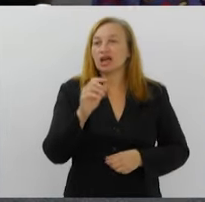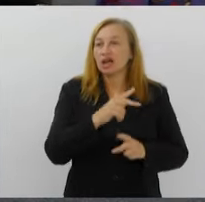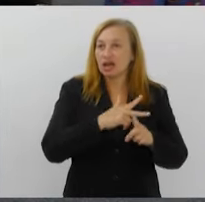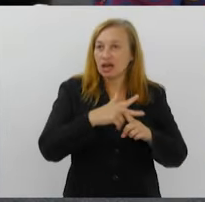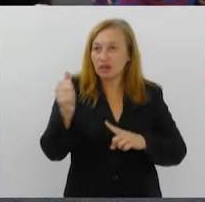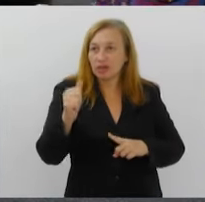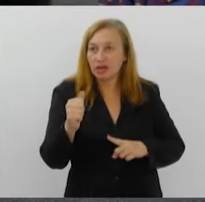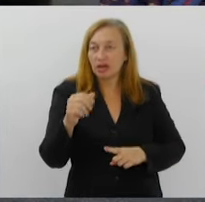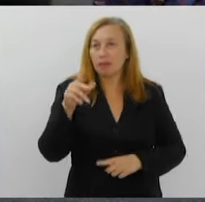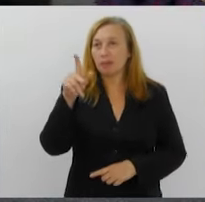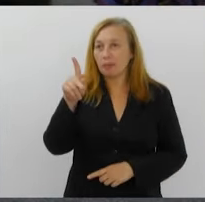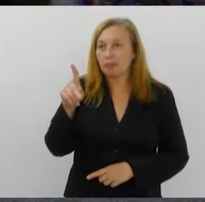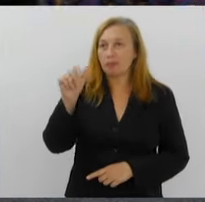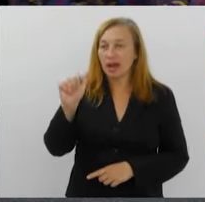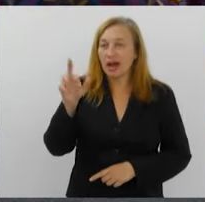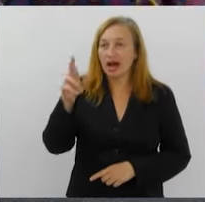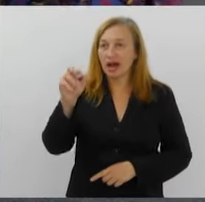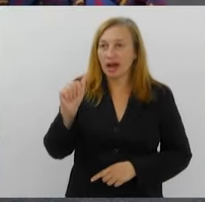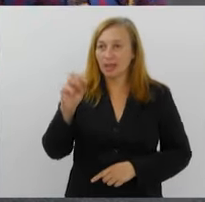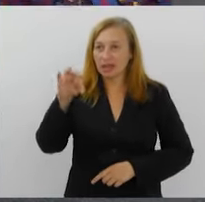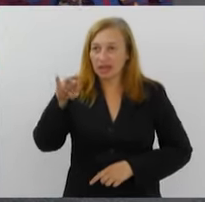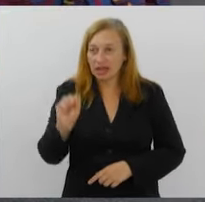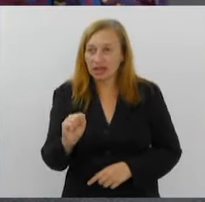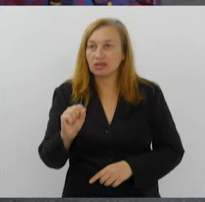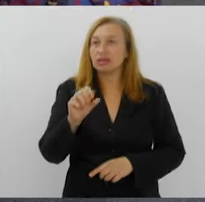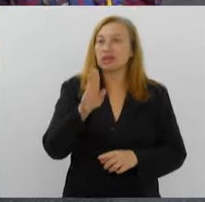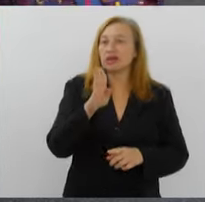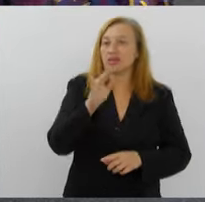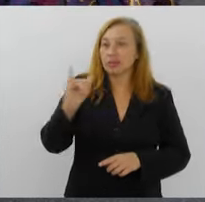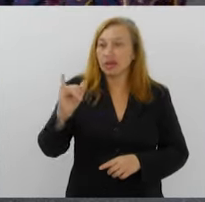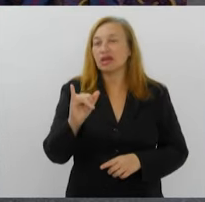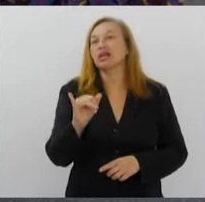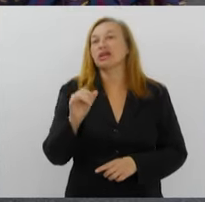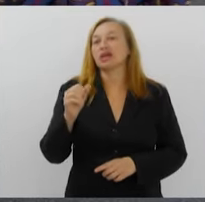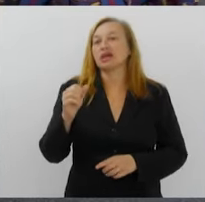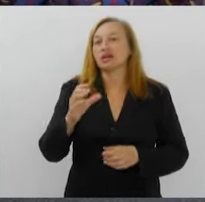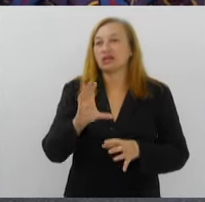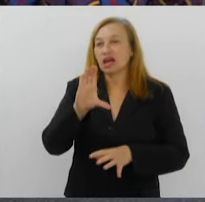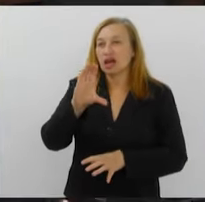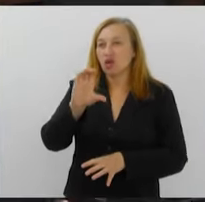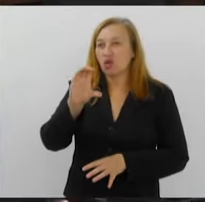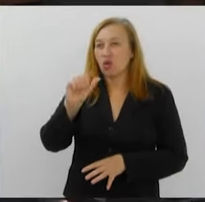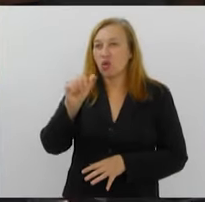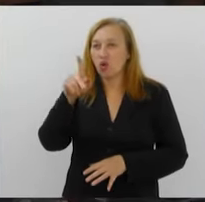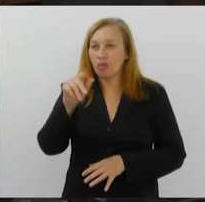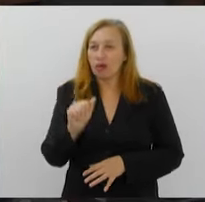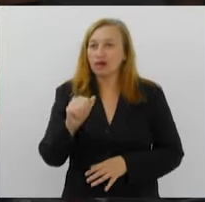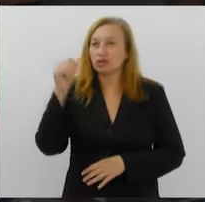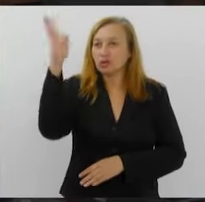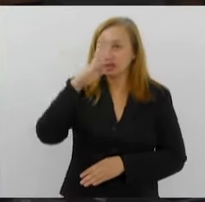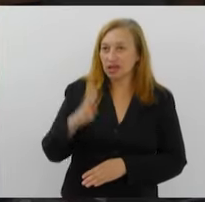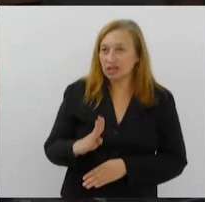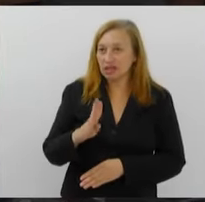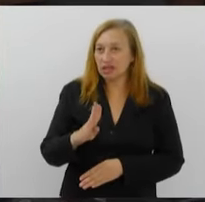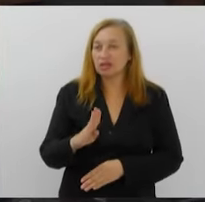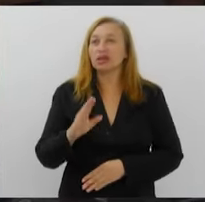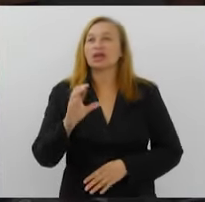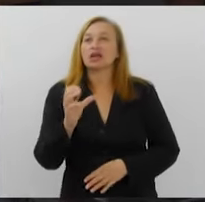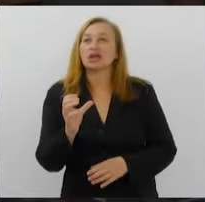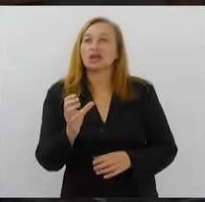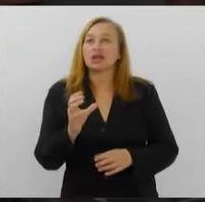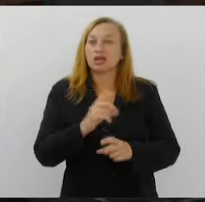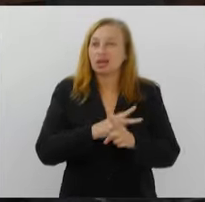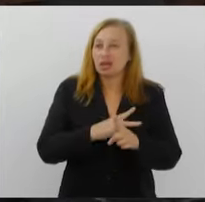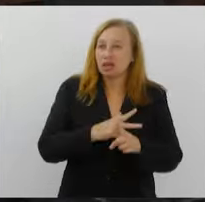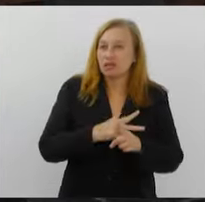pan-americano, tricampeão brasileiro, bicampeão da Copa do Brasil, hexacampeão estadual e campeão carioca